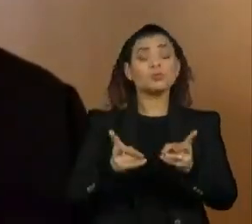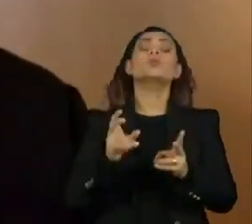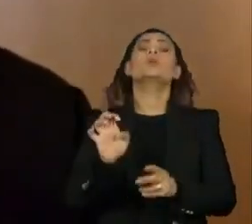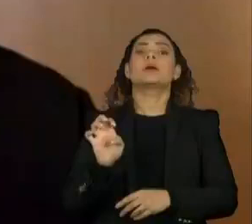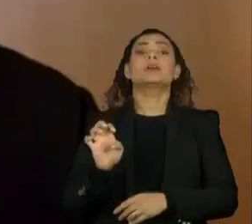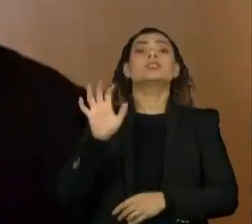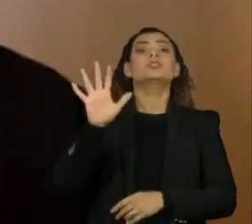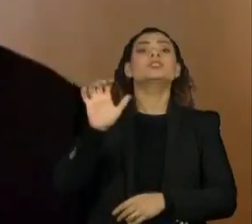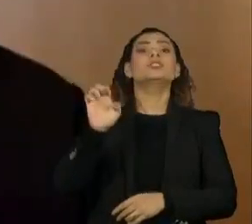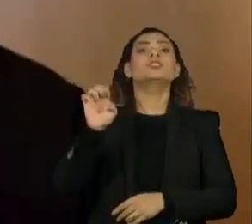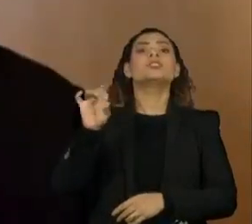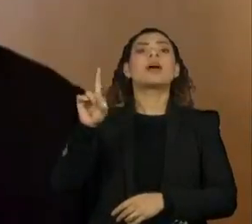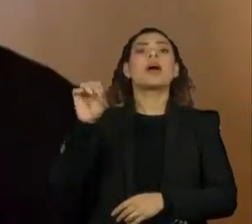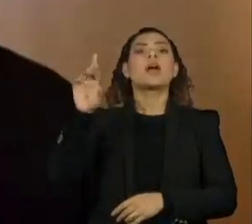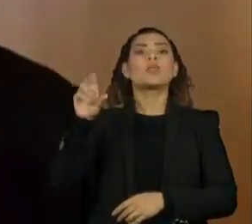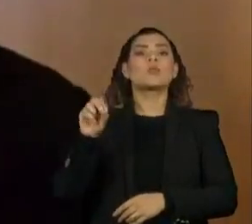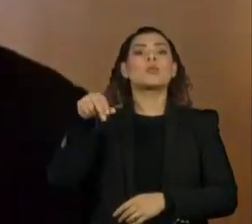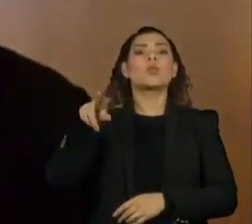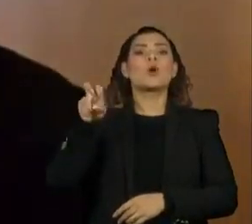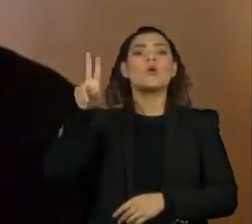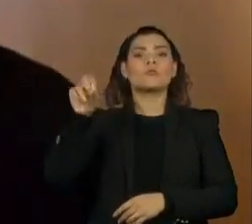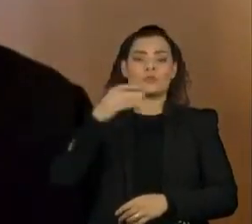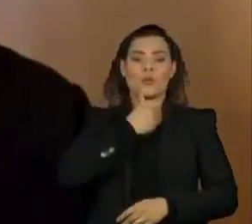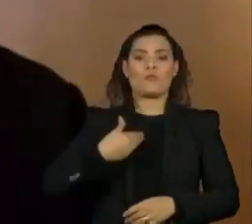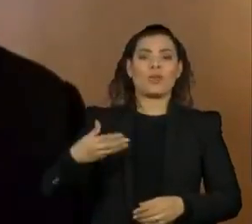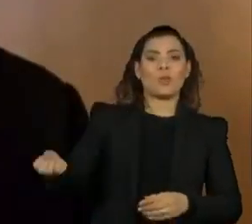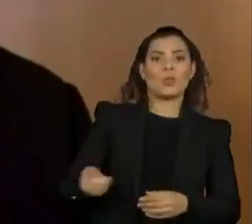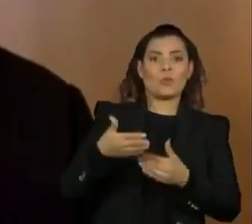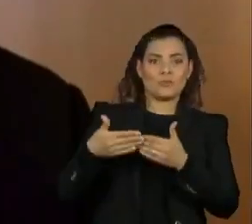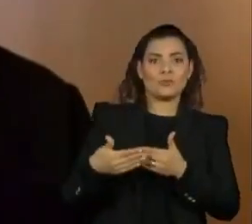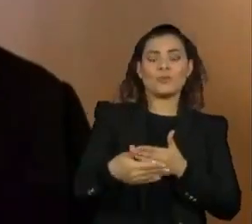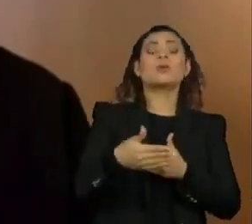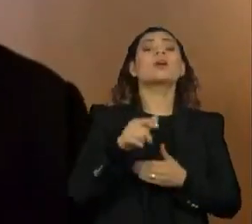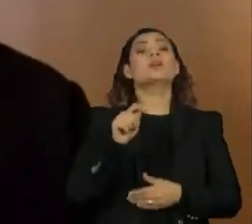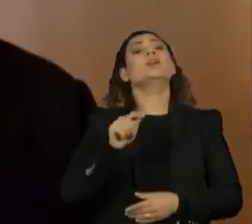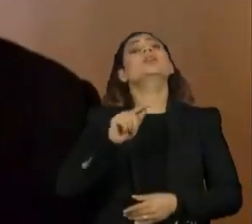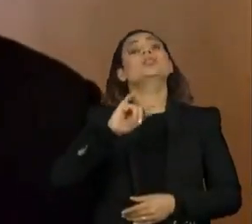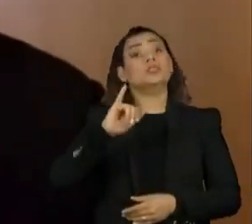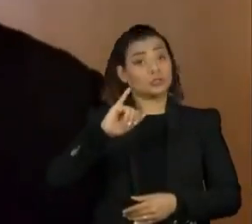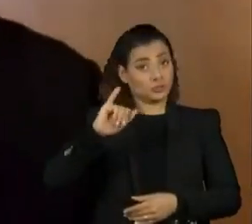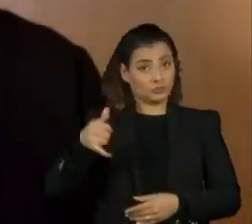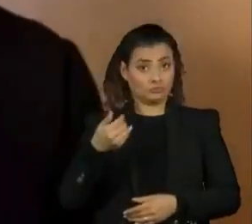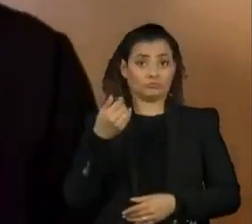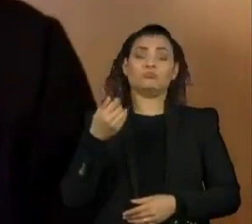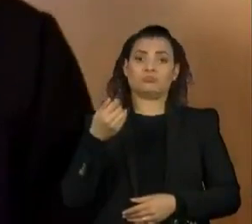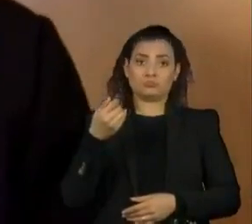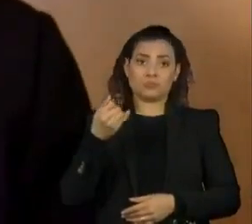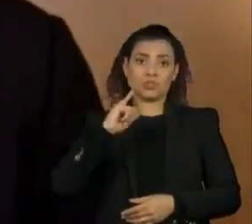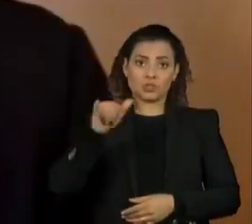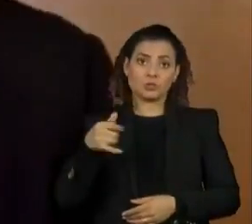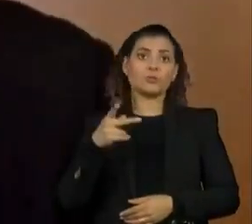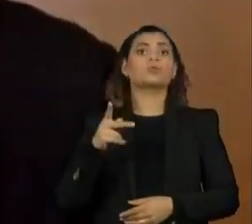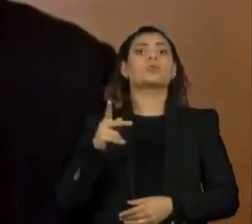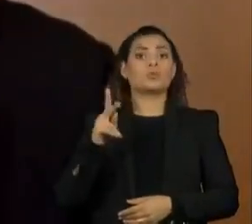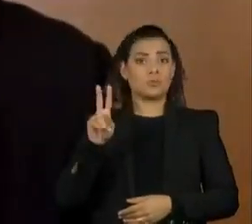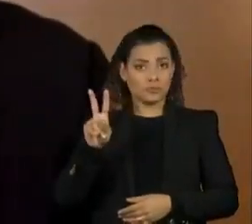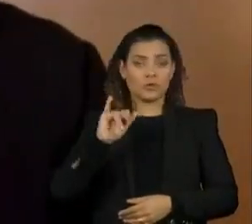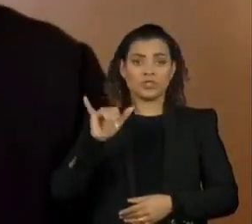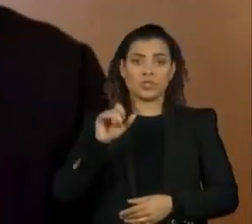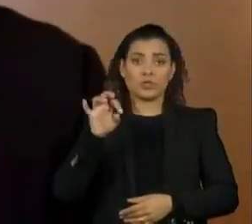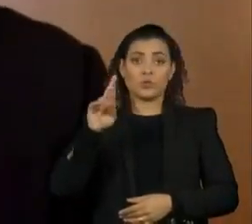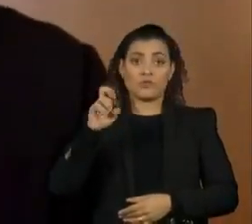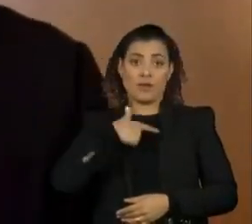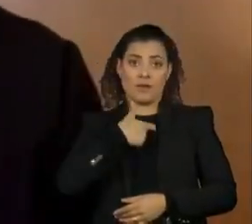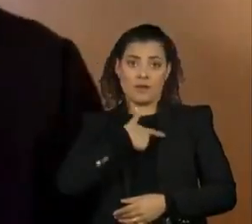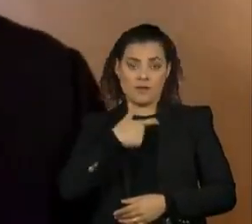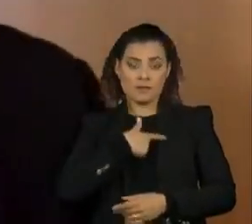do Getúlio Vargas, os generais do regime de 64 e assim por diante, nas disciplinas de educação moral e cívica e